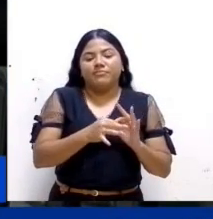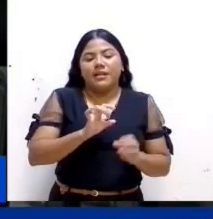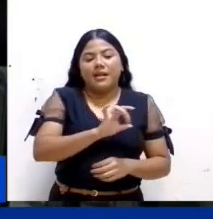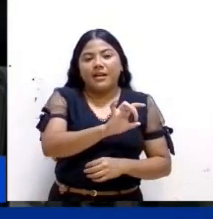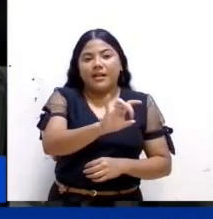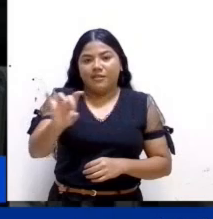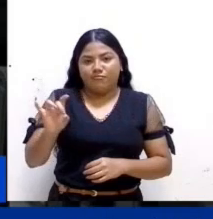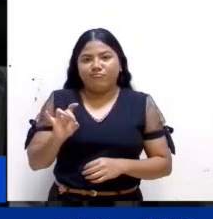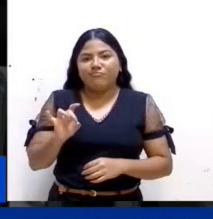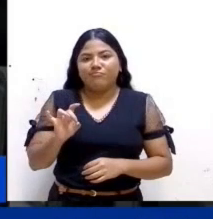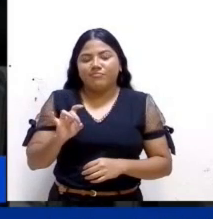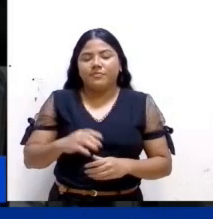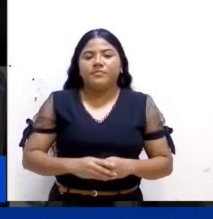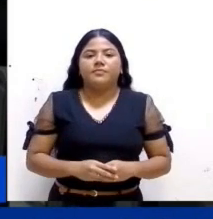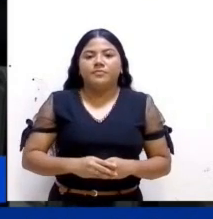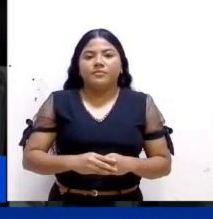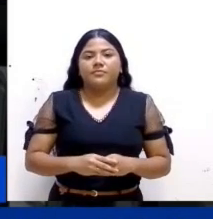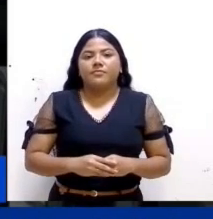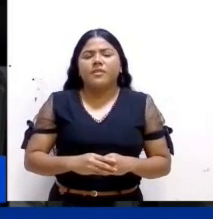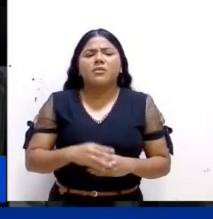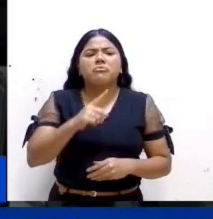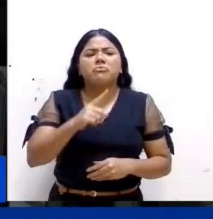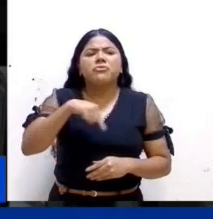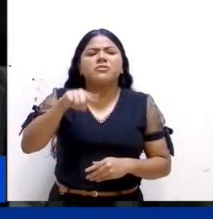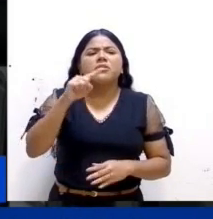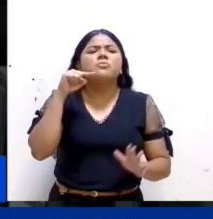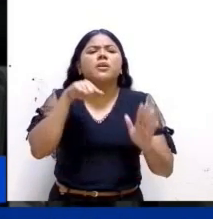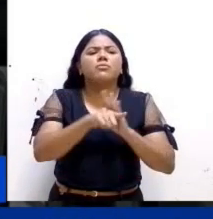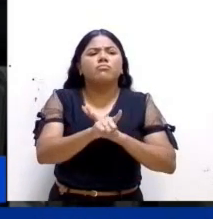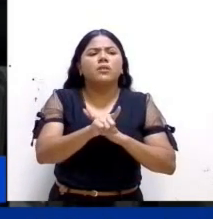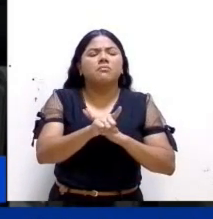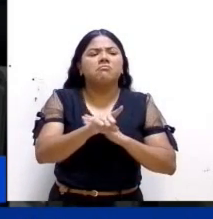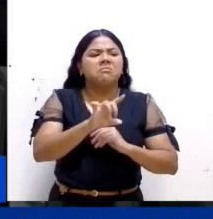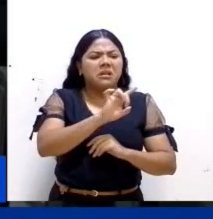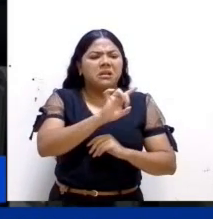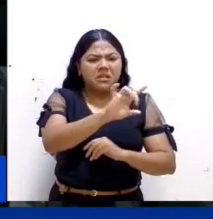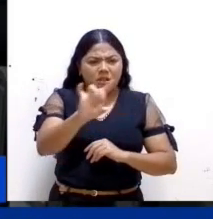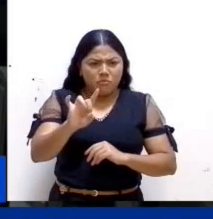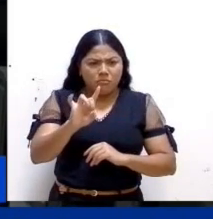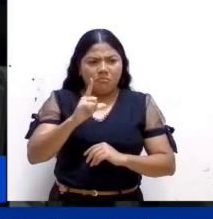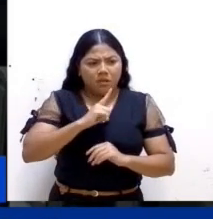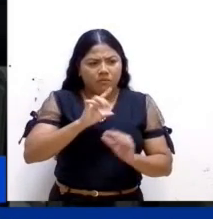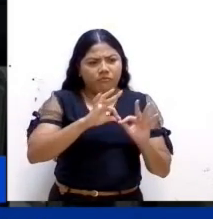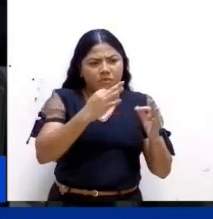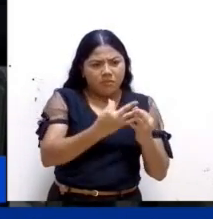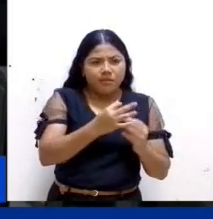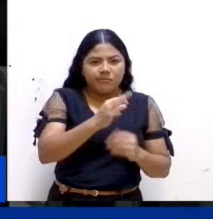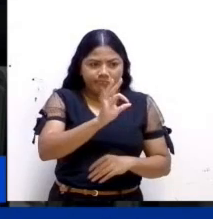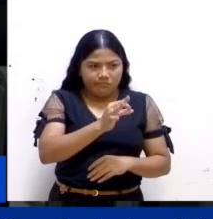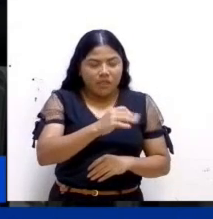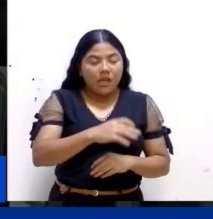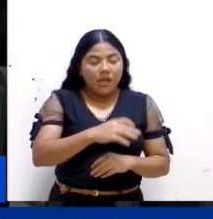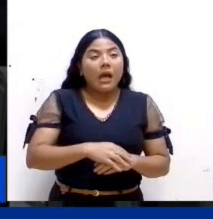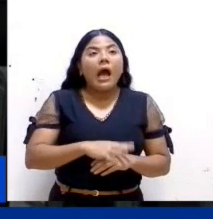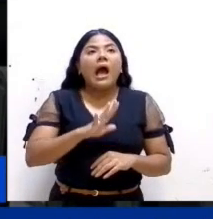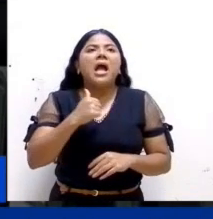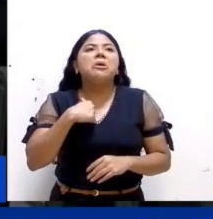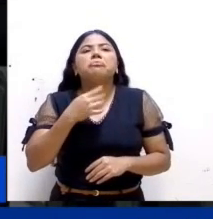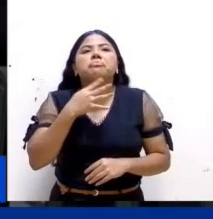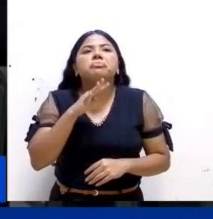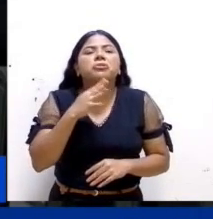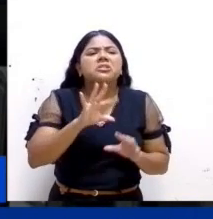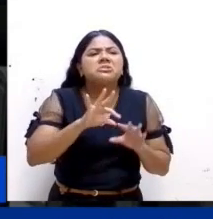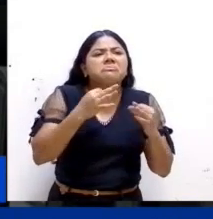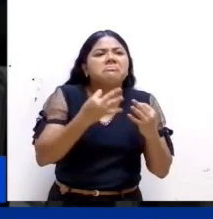Tem alguém aqui que veio de Imagem ampla alguma do não plenário, família? perdão, do Não auditório. tem. Ah, meu pai eu não conheço, mas você veio de uma